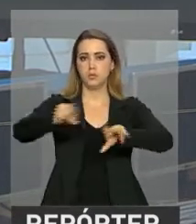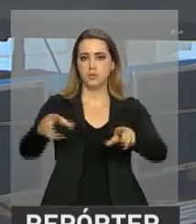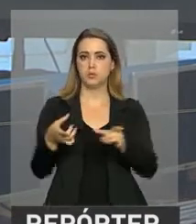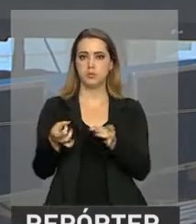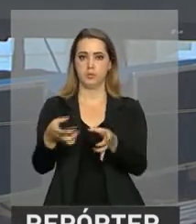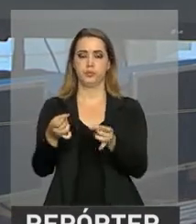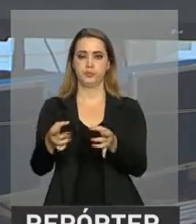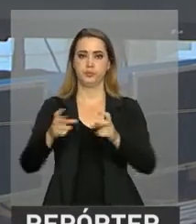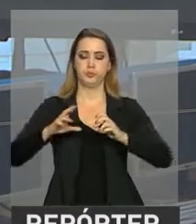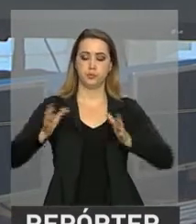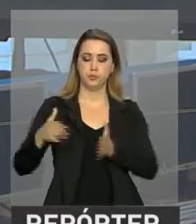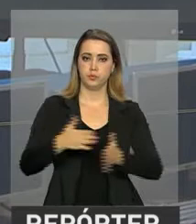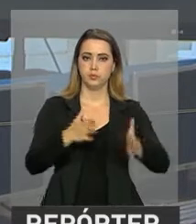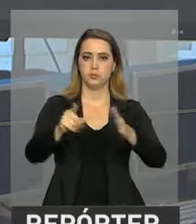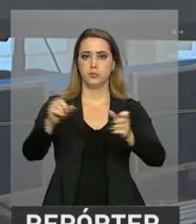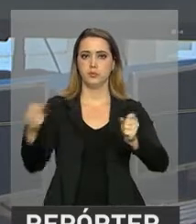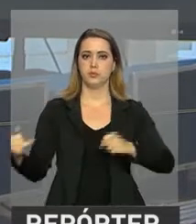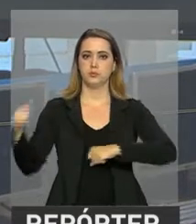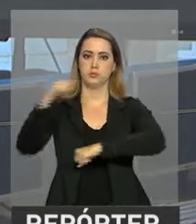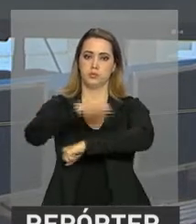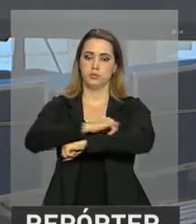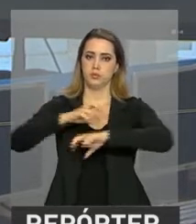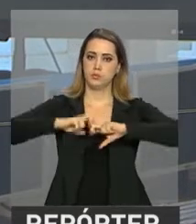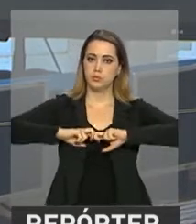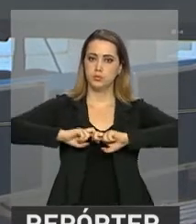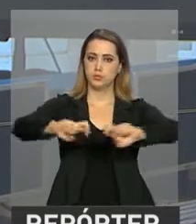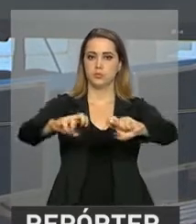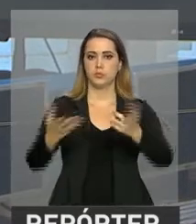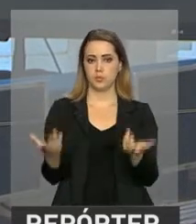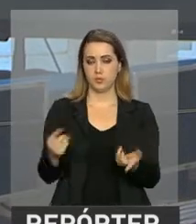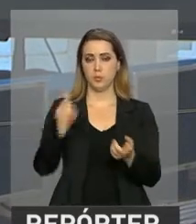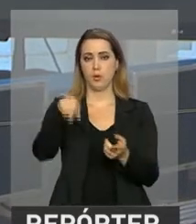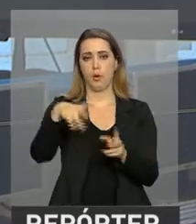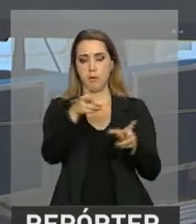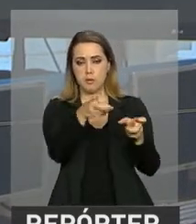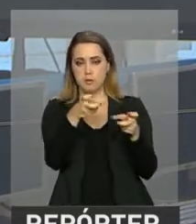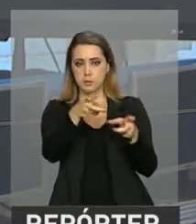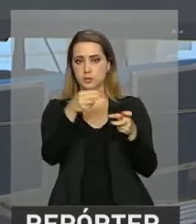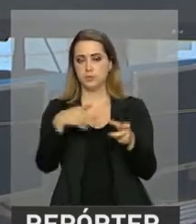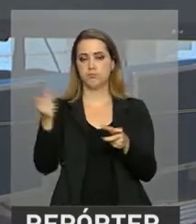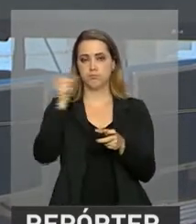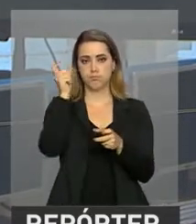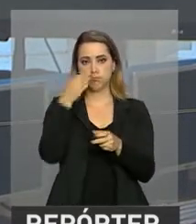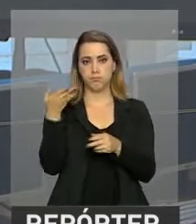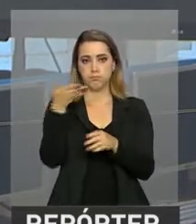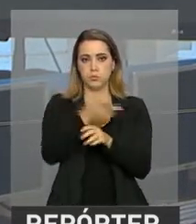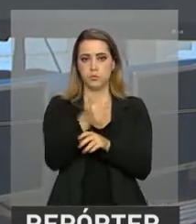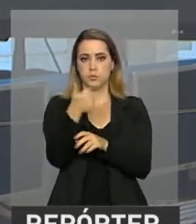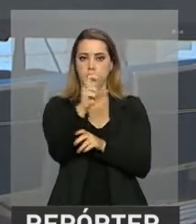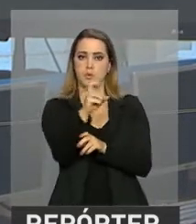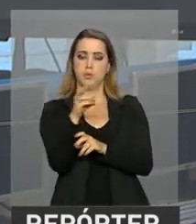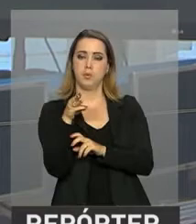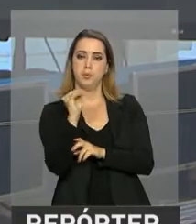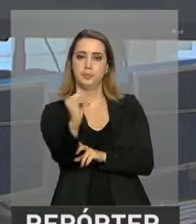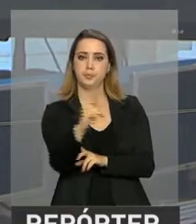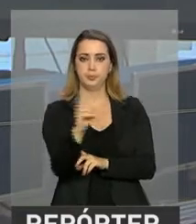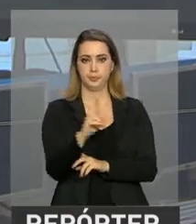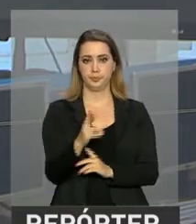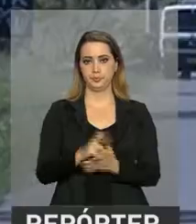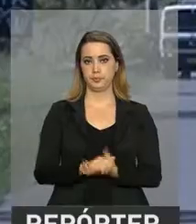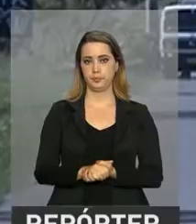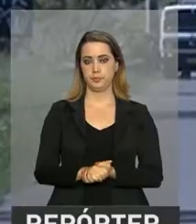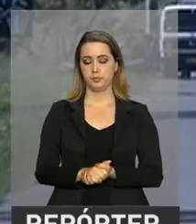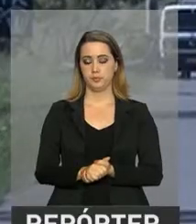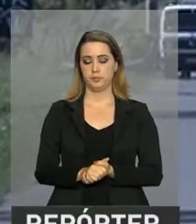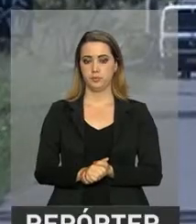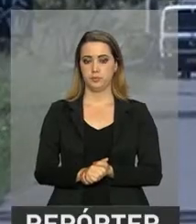aeroportos e ferrovias por exemplo a expectativa é atrair inicialmente pelo menos 15 bilhões de reais